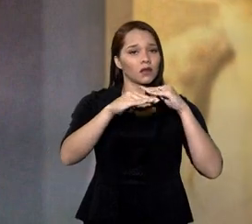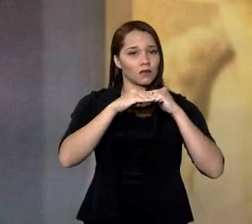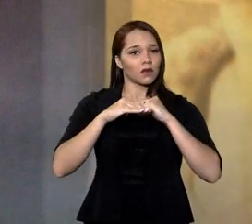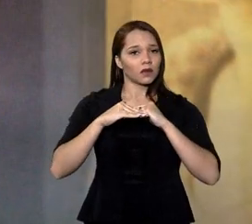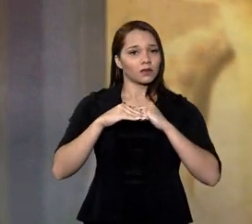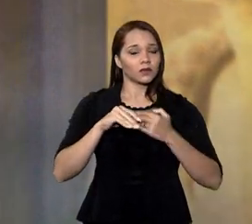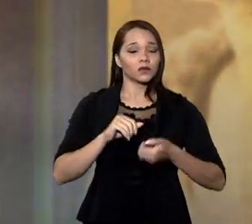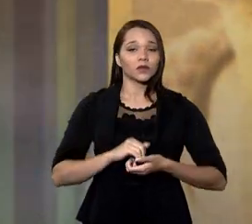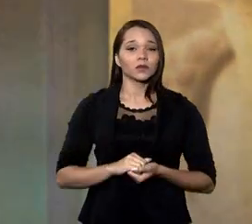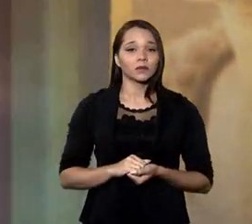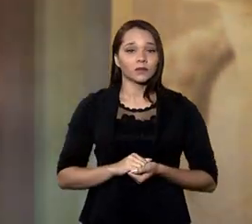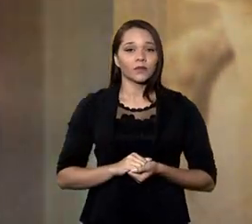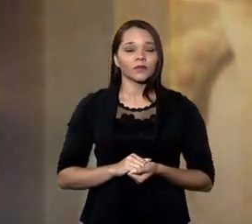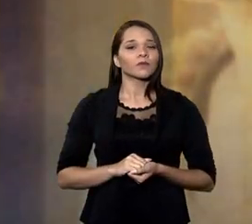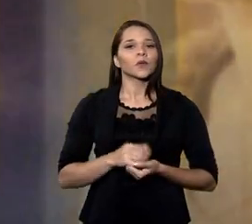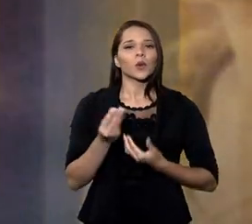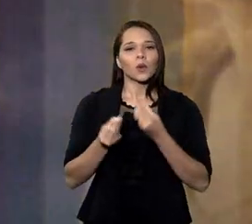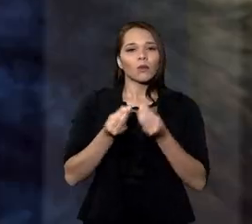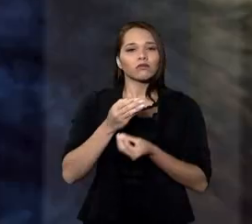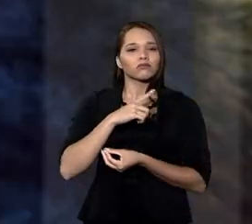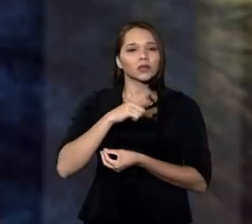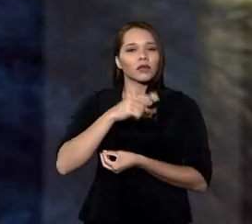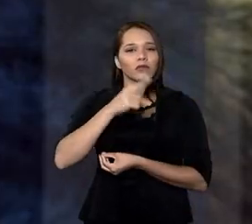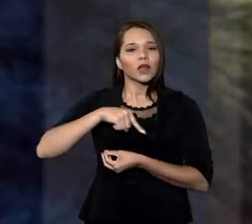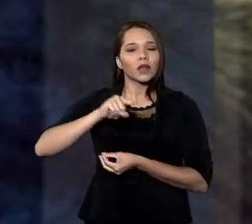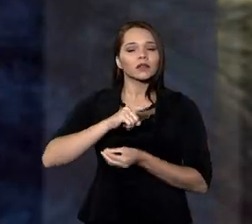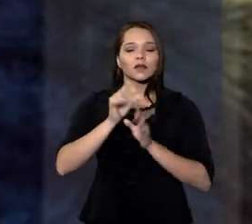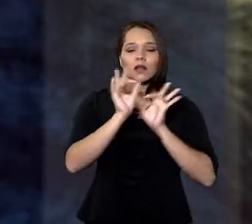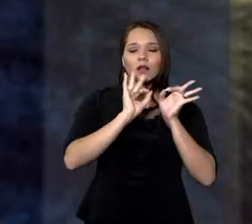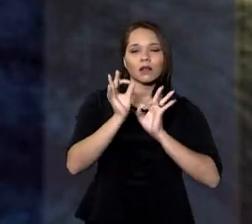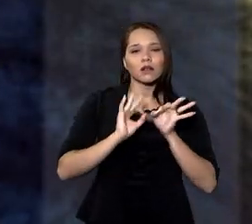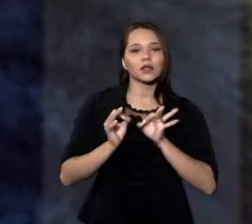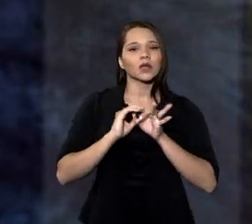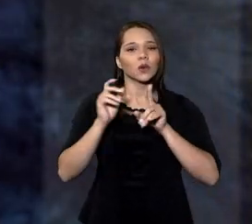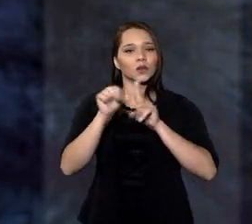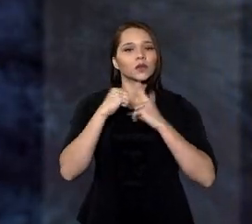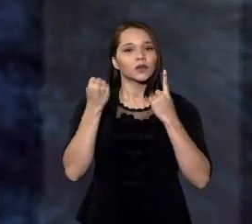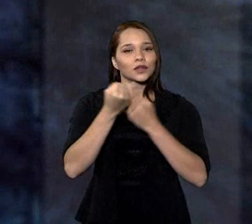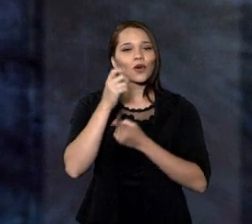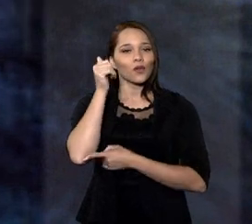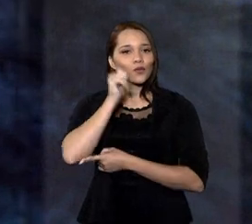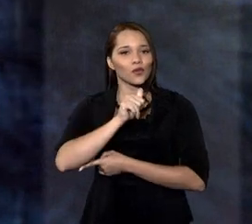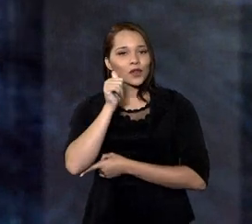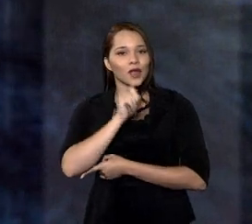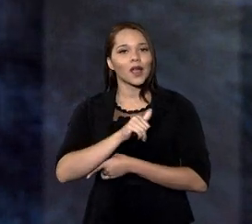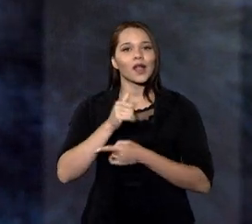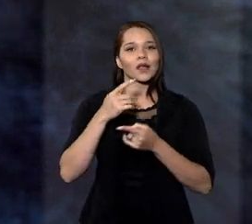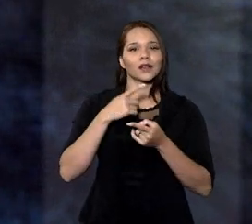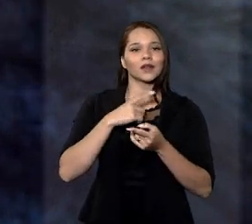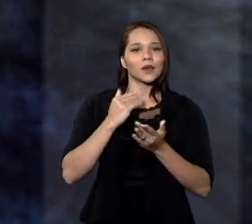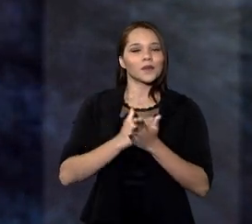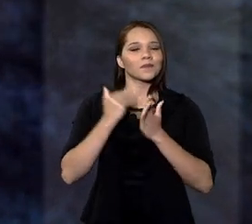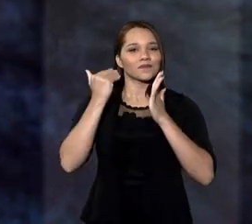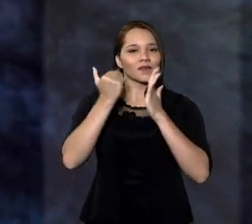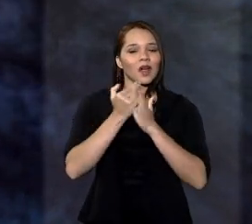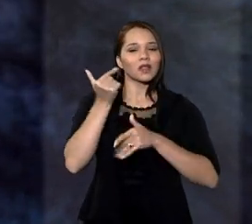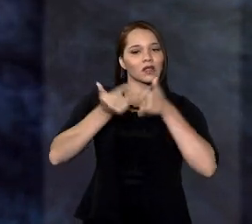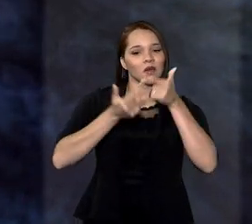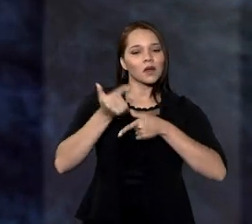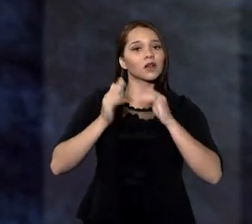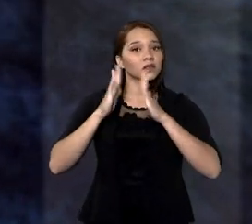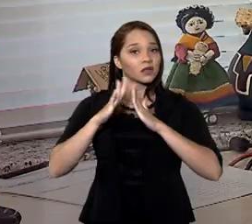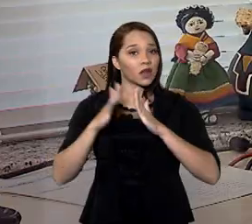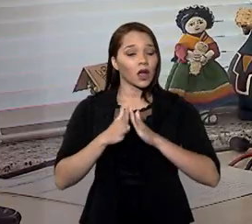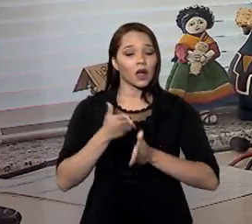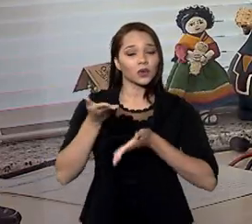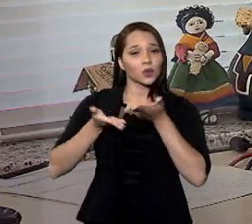devido a essas construções sociais nas mulheres são mais altas as tarefas domésticas de